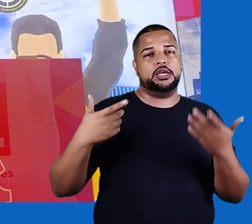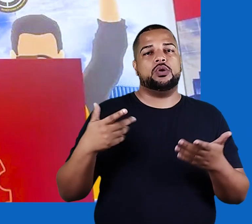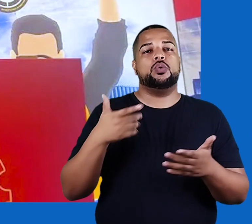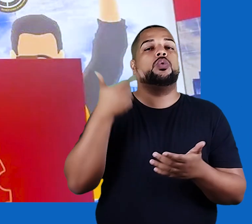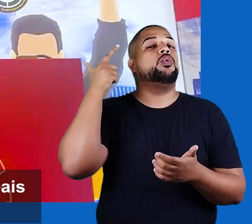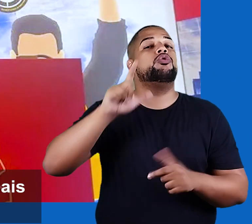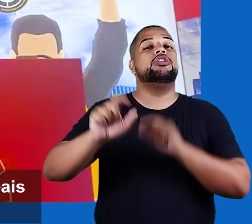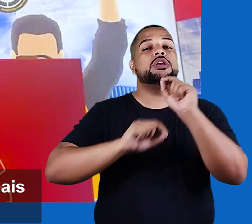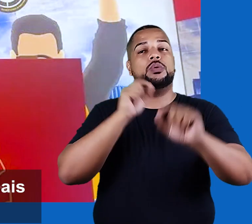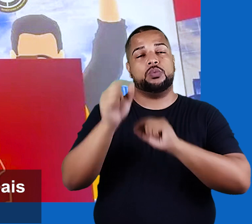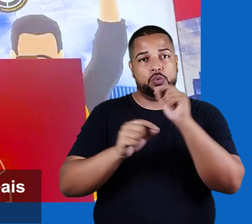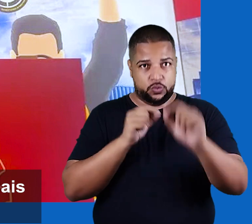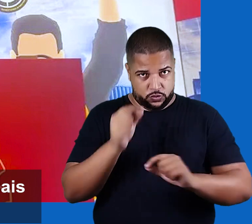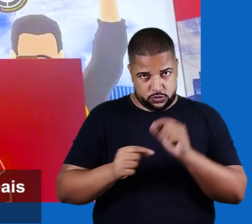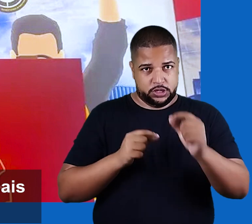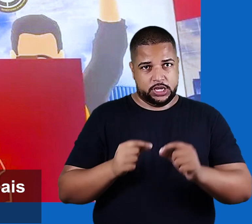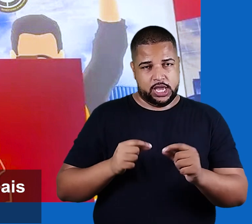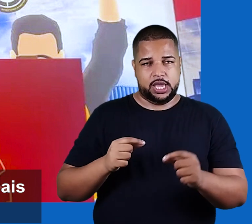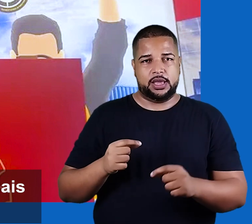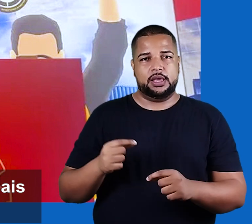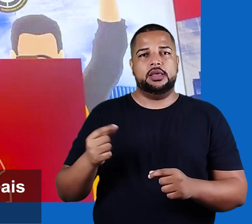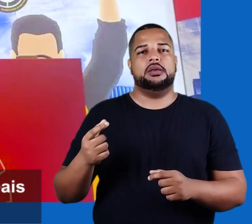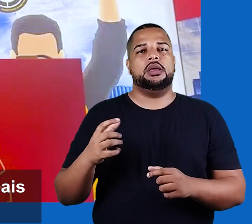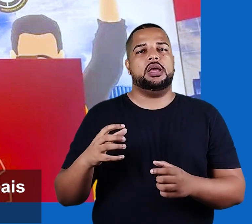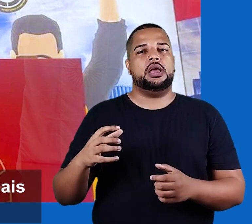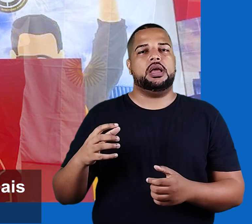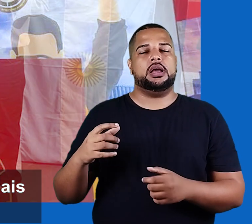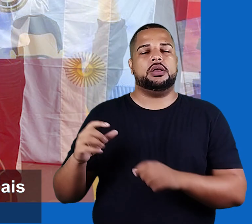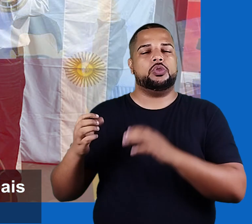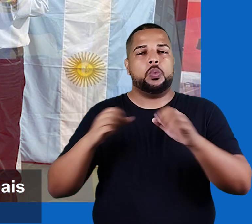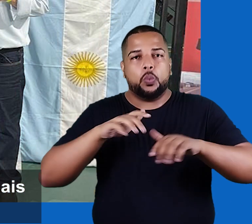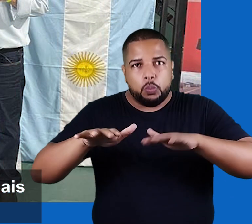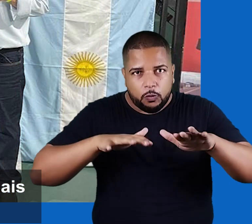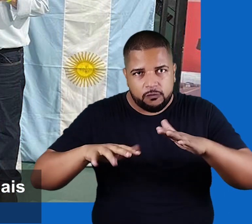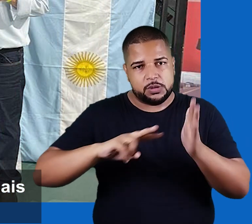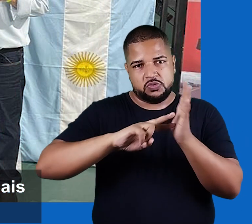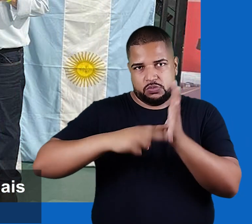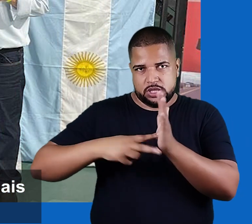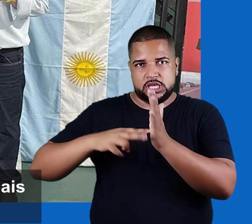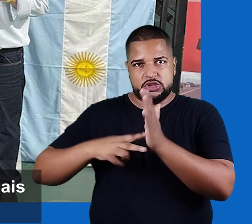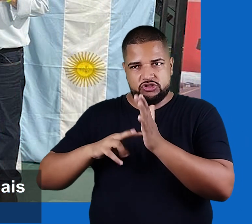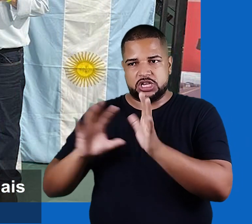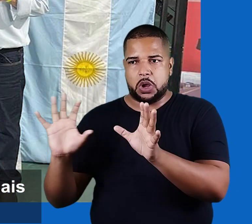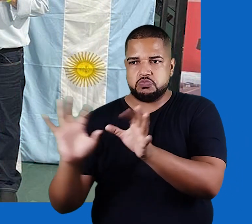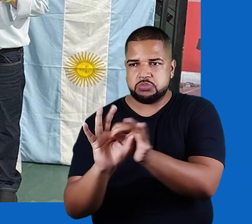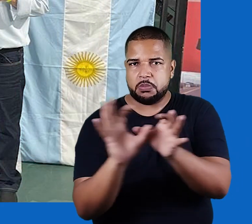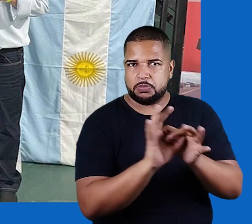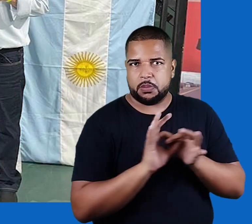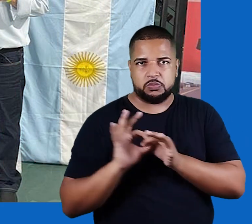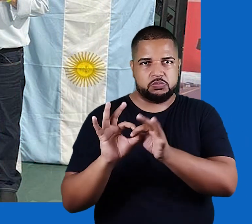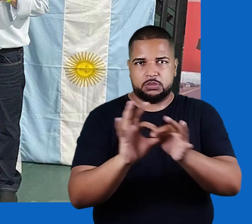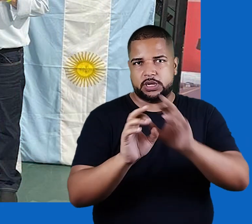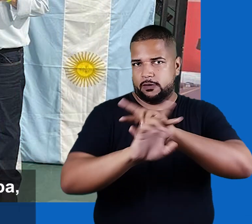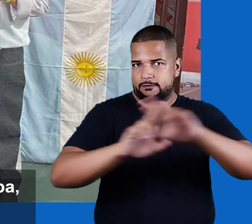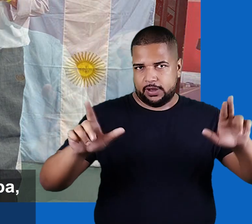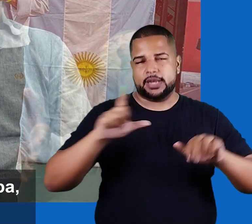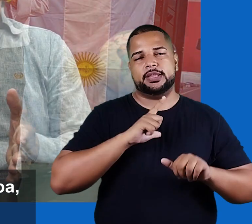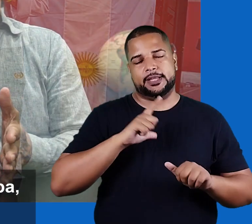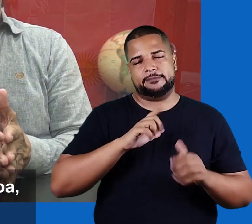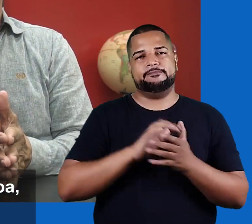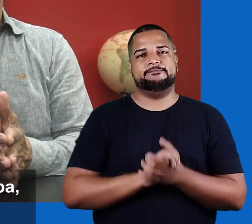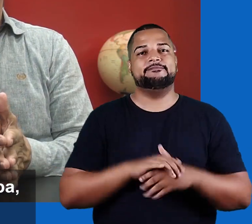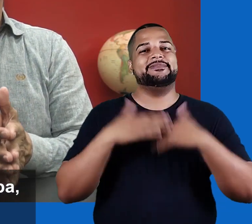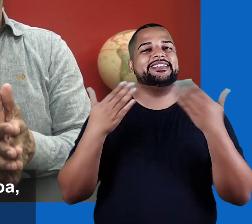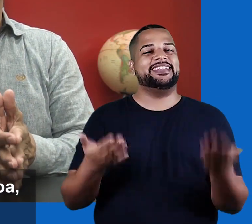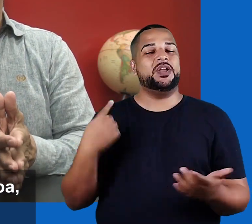que estabeleceu vínculos estratégicos com órgãos nacionais e internacionais do movimento sindical. A partir do momento